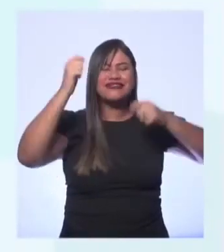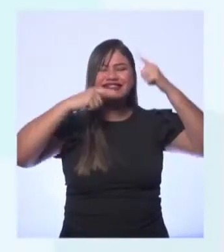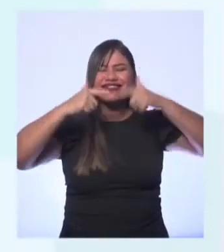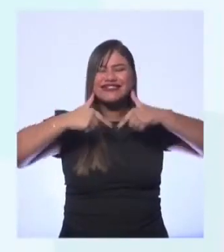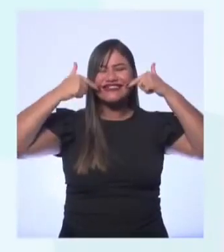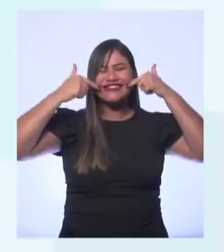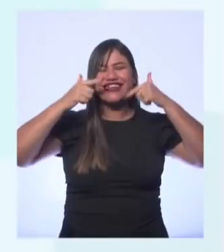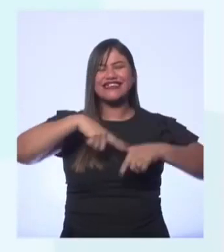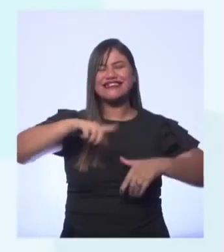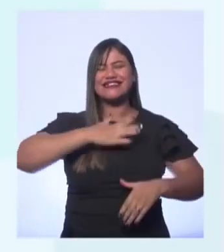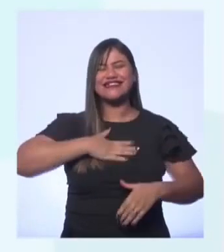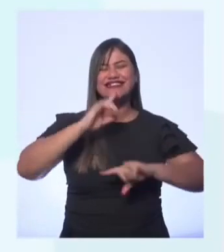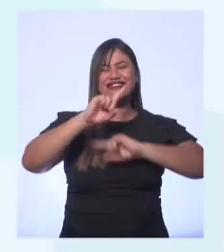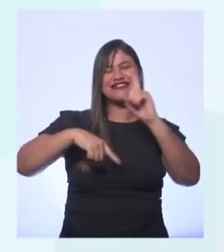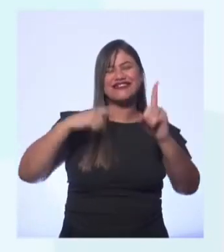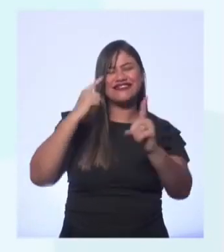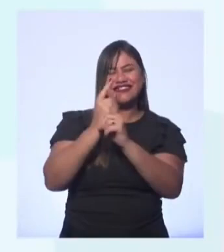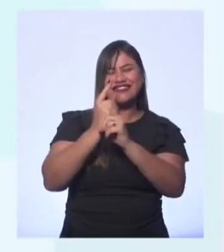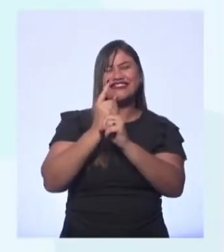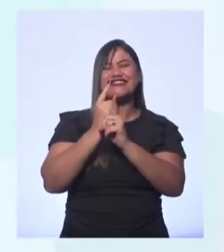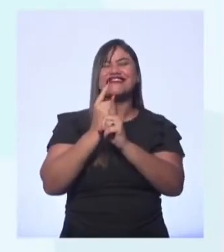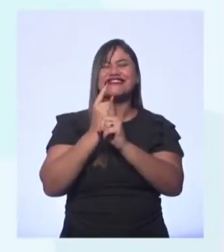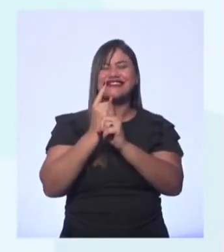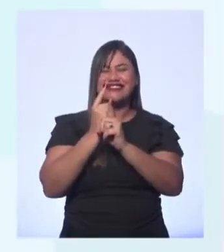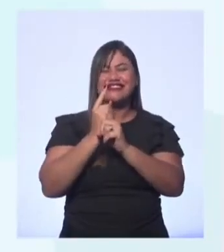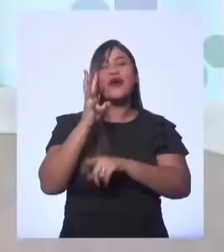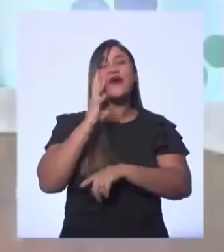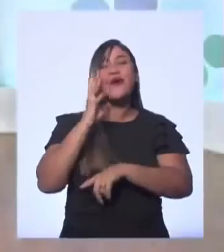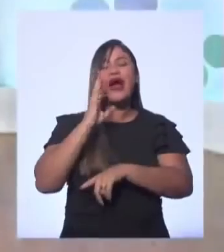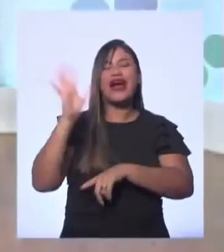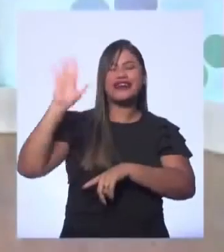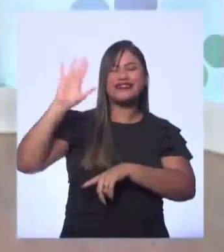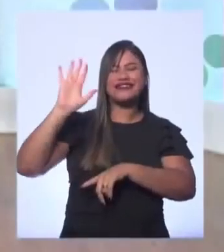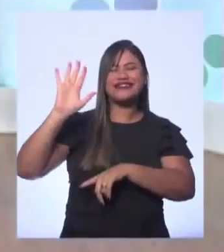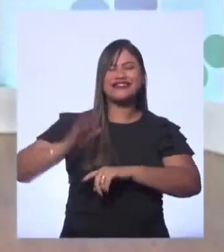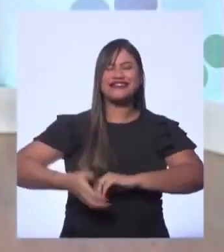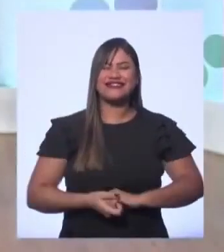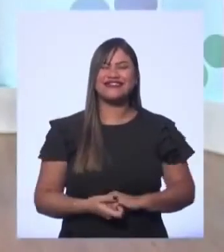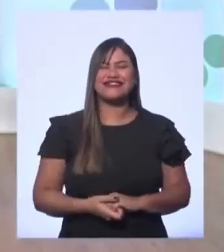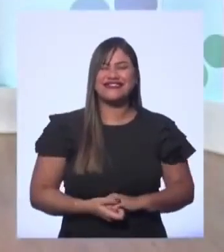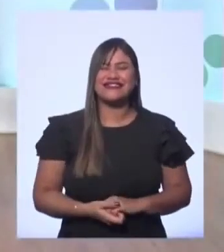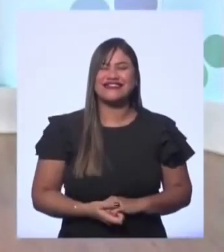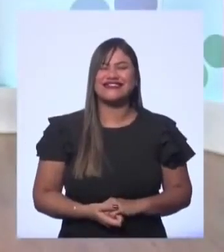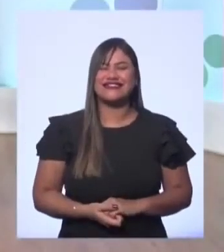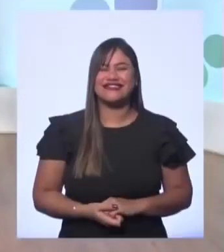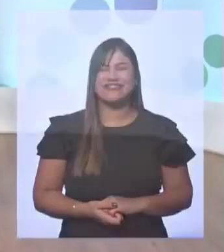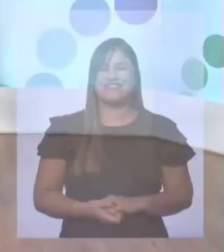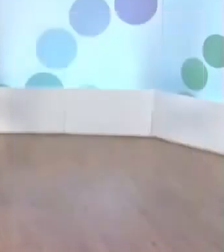adora. E a gente se vê na próxima quarta. Tchau, tchau. Tchau, tchau.